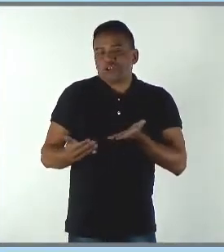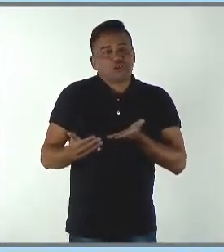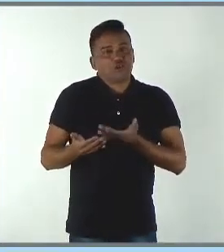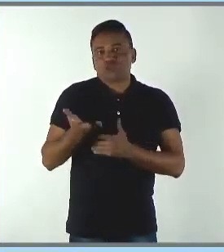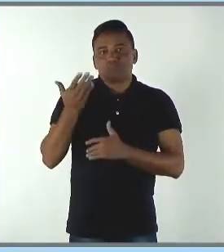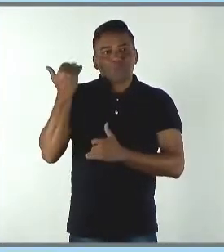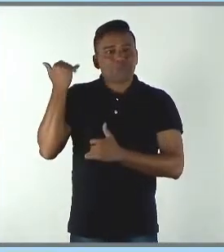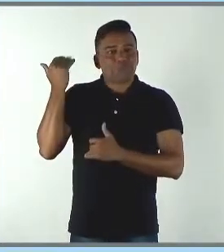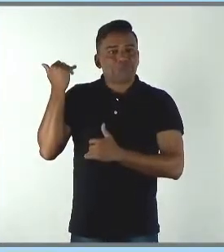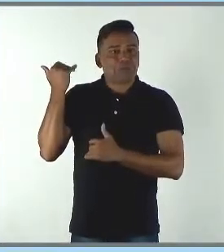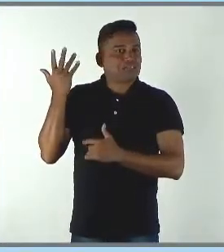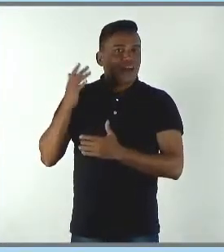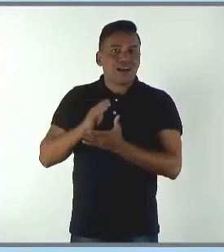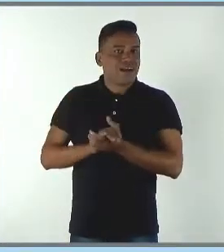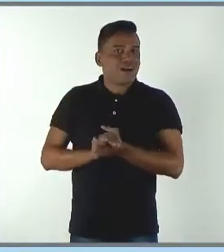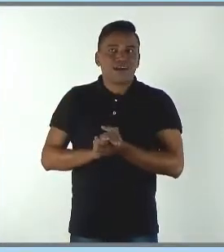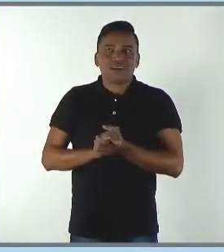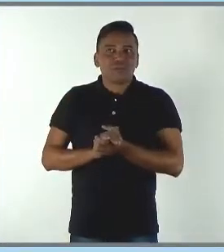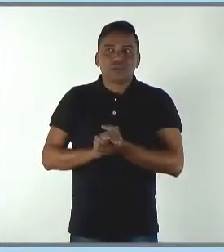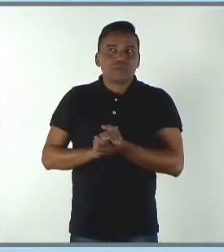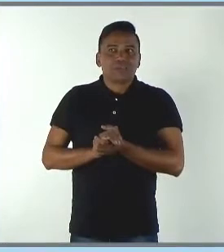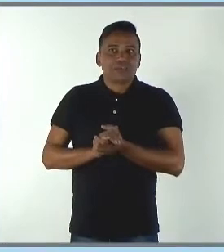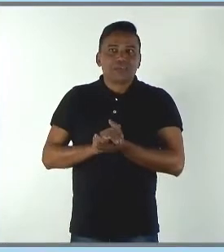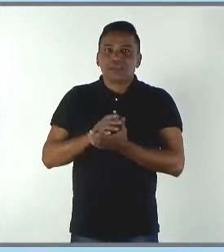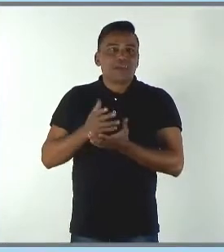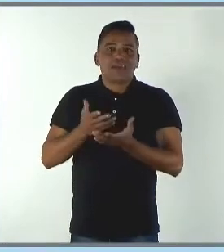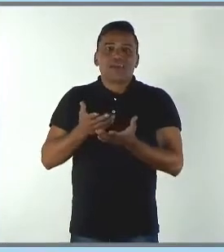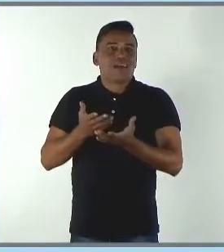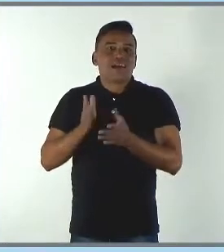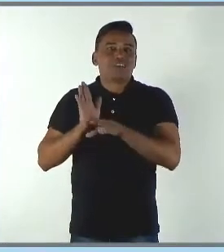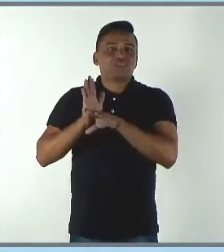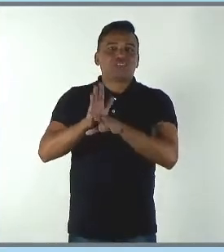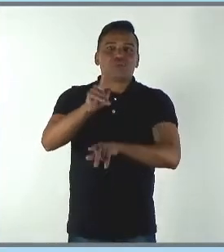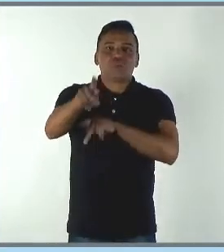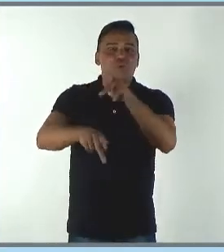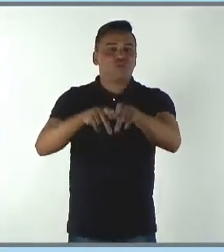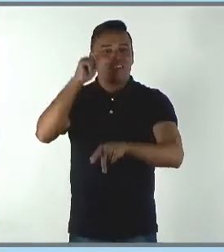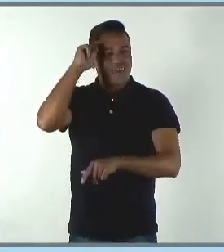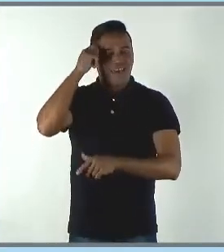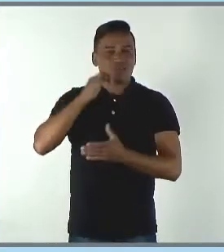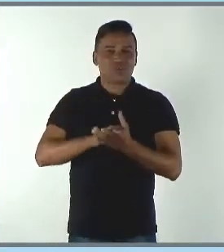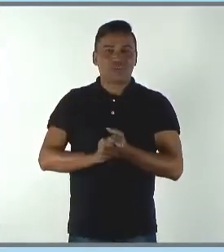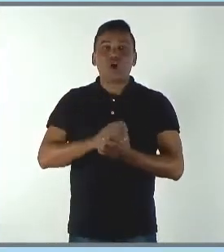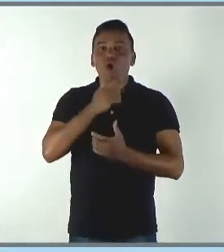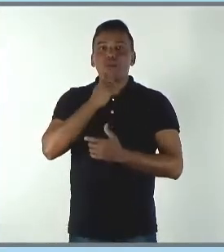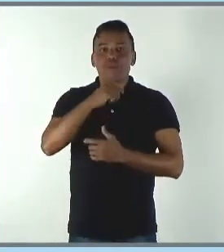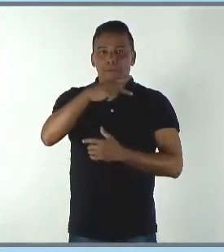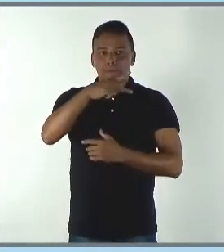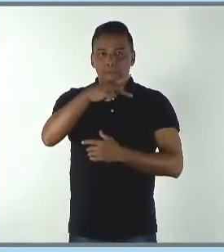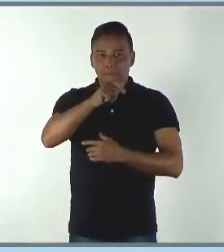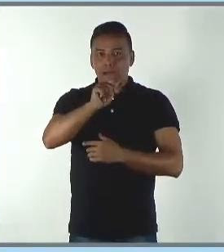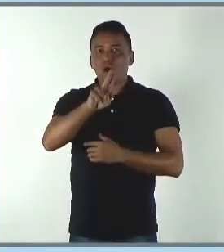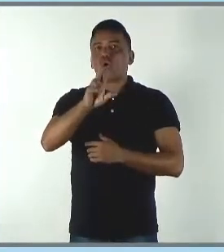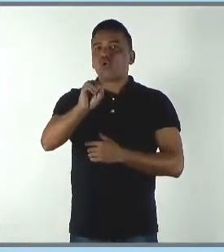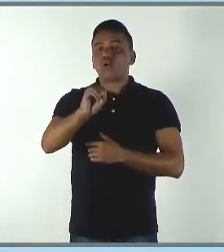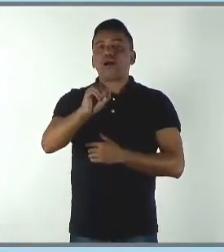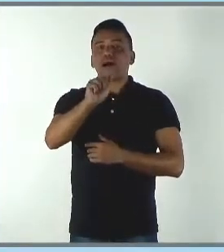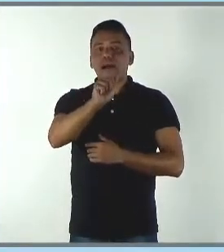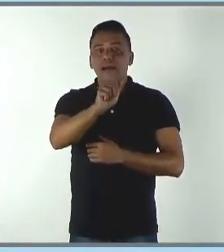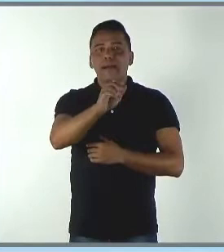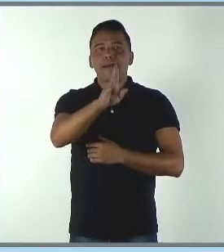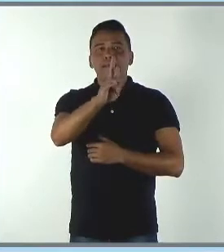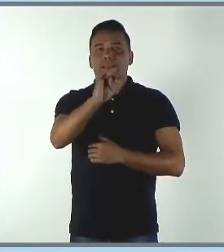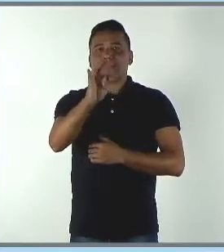tese, favorável a pessoas negras. Né? Paula Brito tem algumas anotações em que vai se queixar da dificuldade de